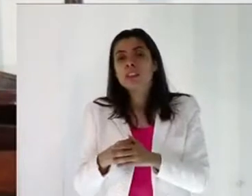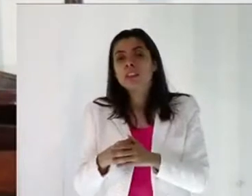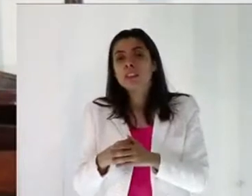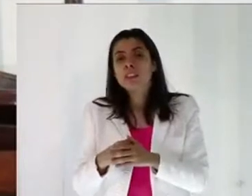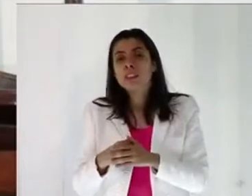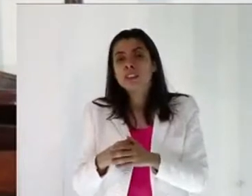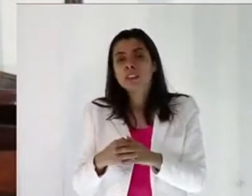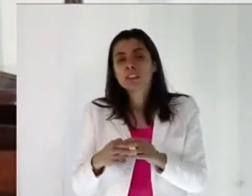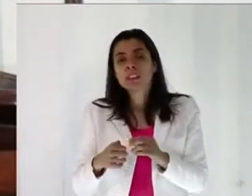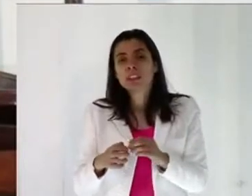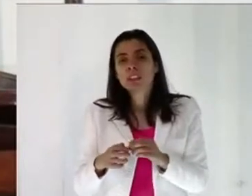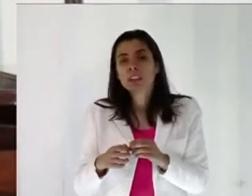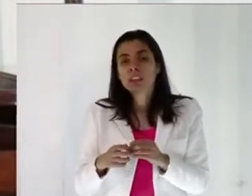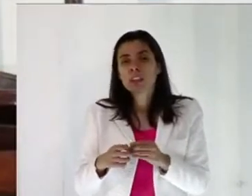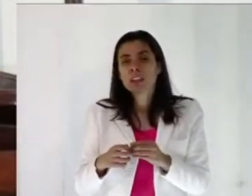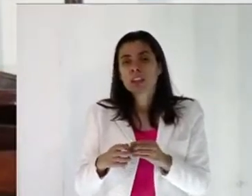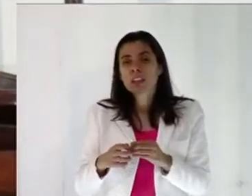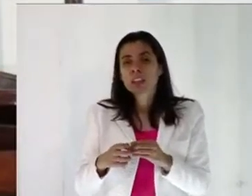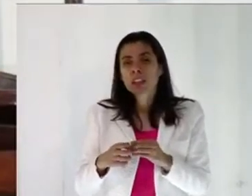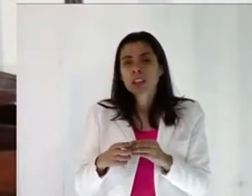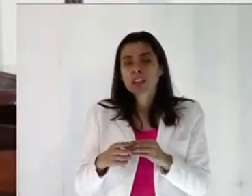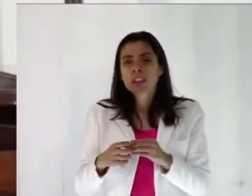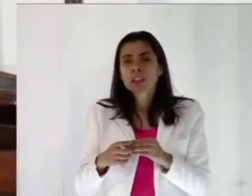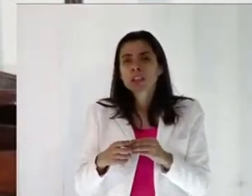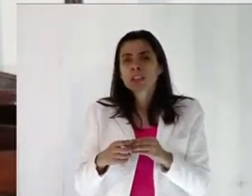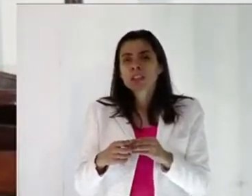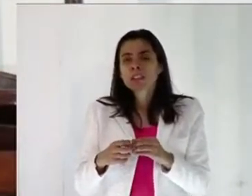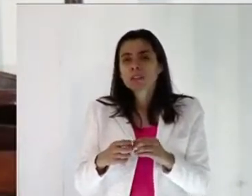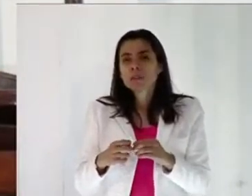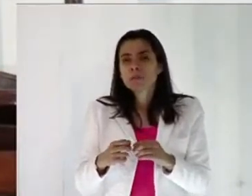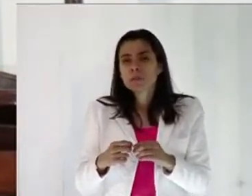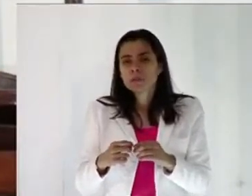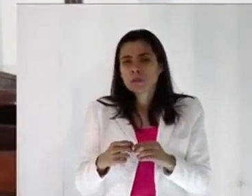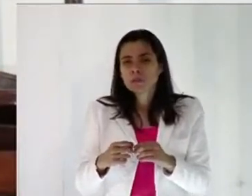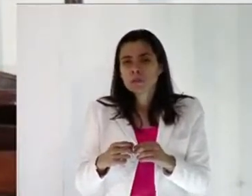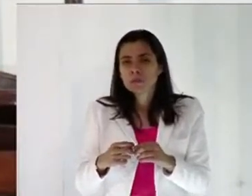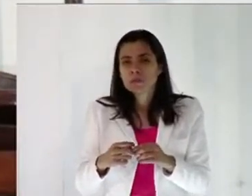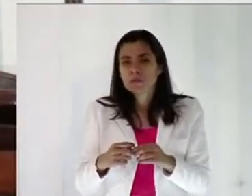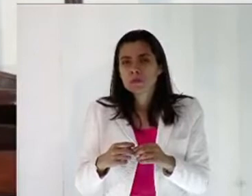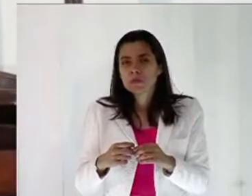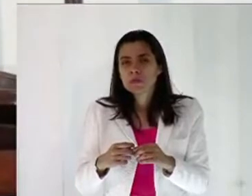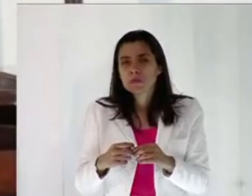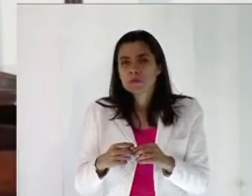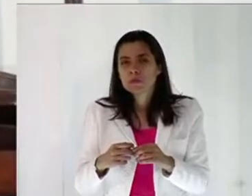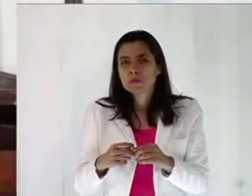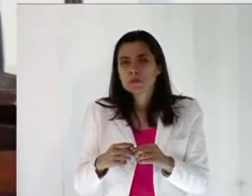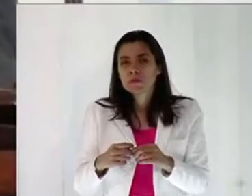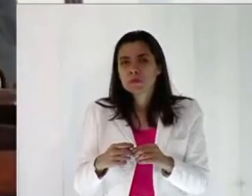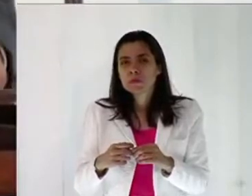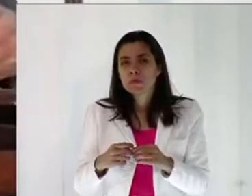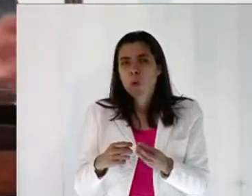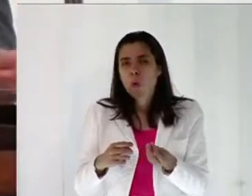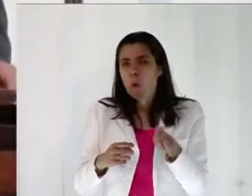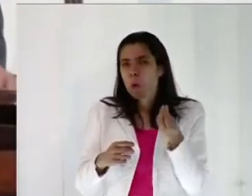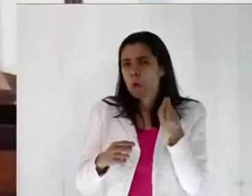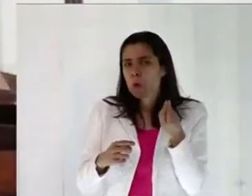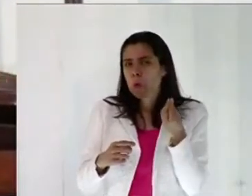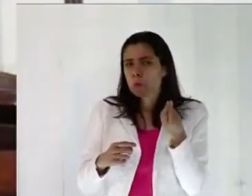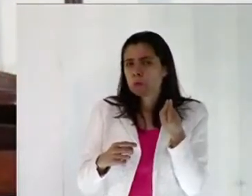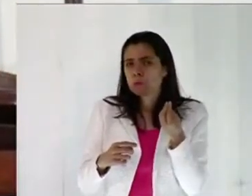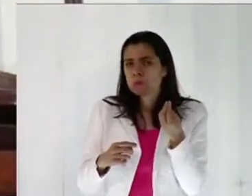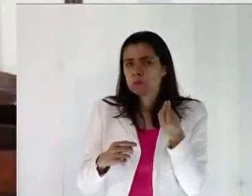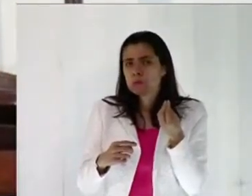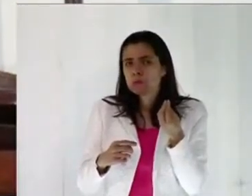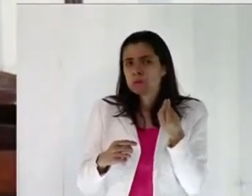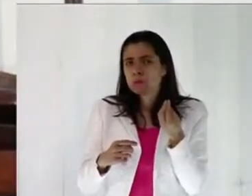das explicações para o nome de Isaque é riso. Ela de repente pensou: como pode uma mulher que já encerrou os seus costumes,